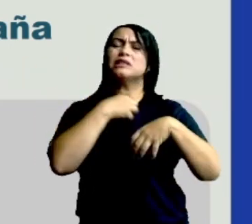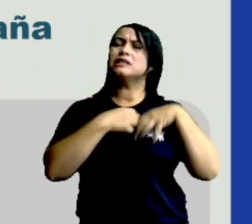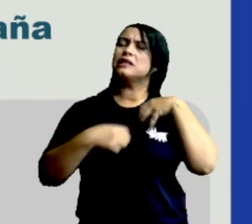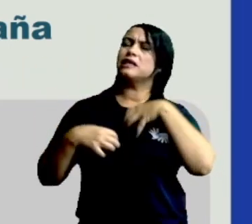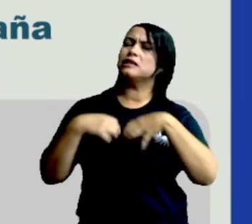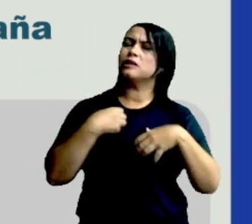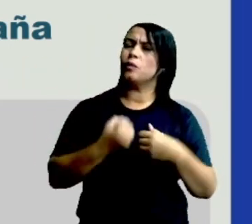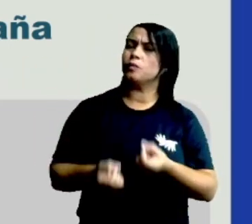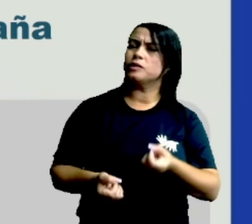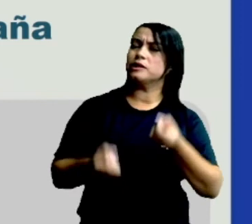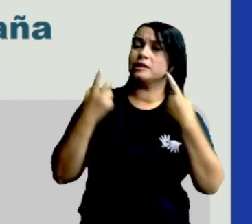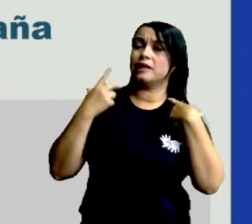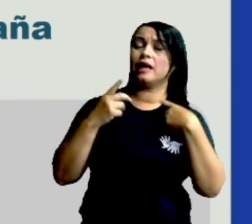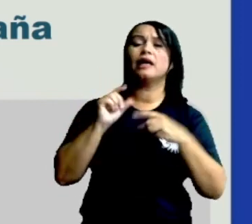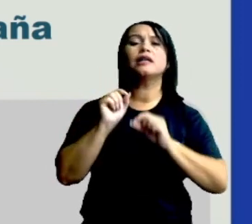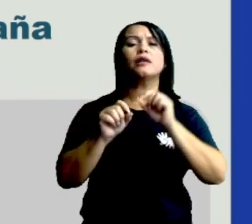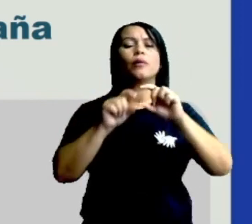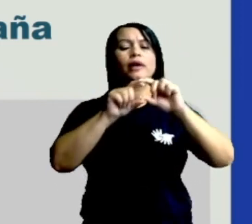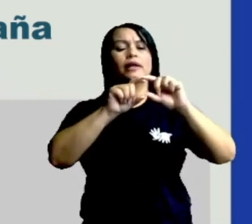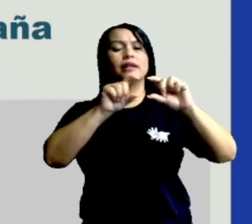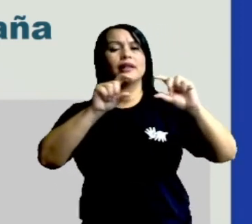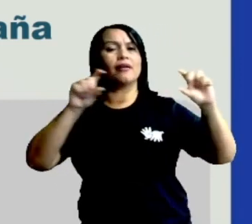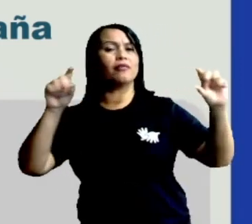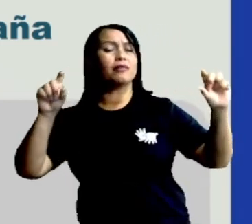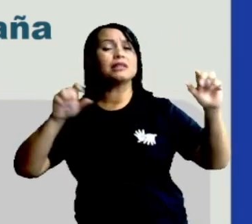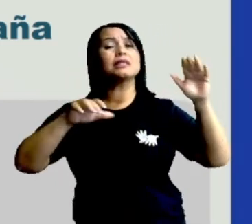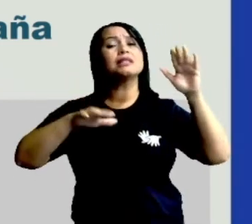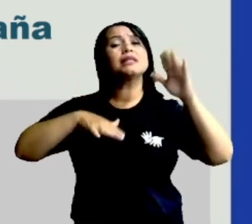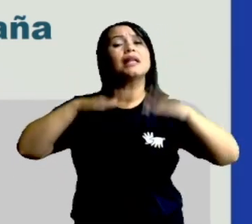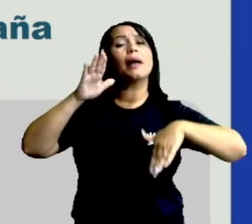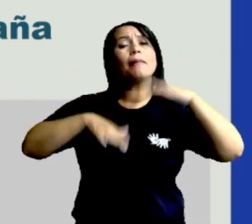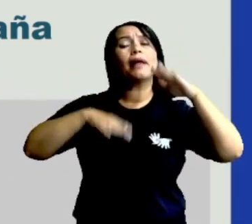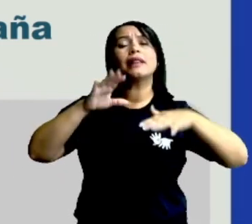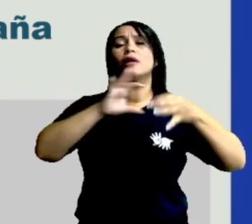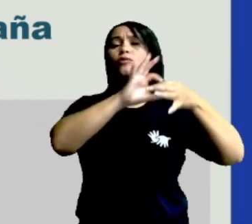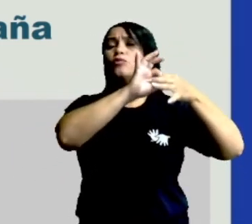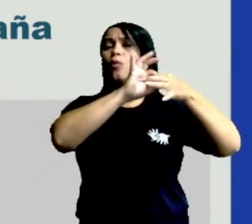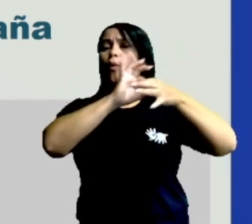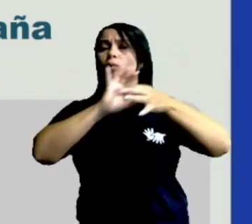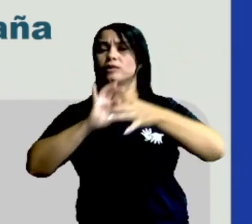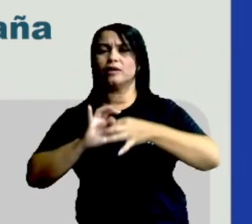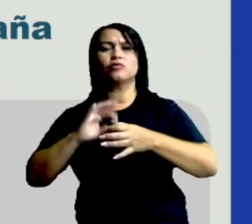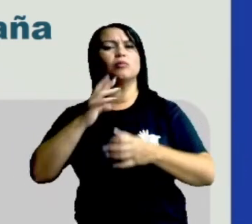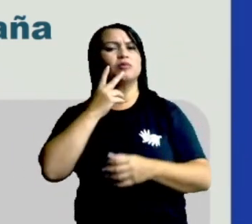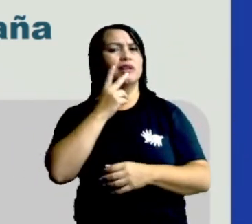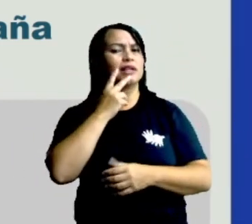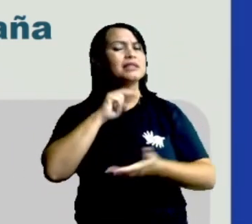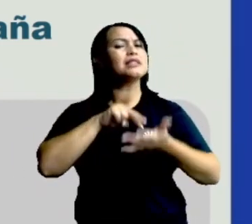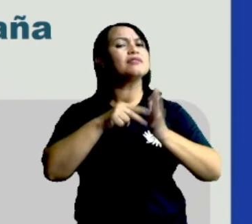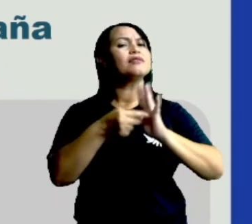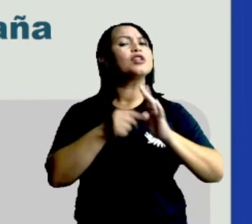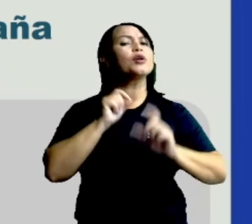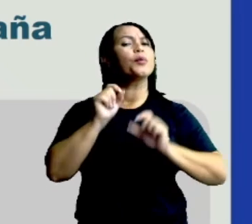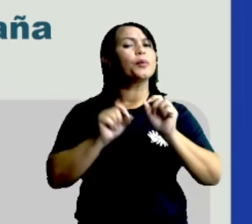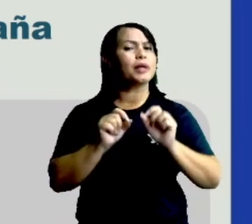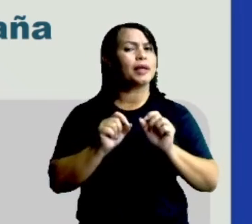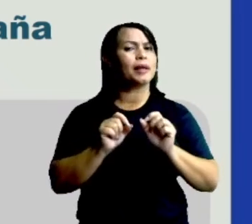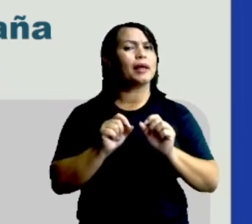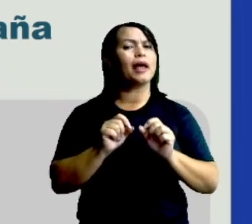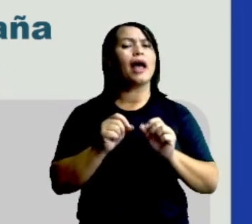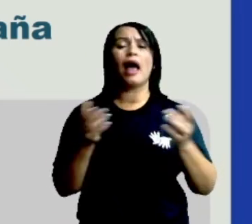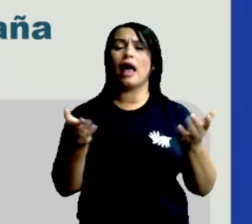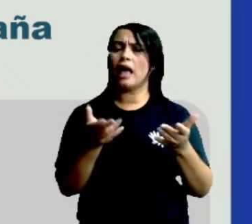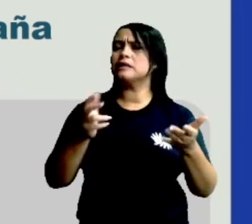estranha. E aí, no caso dessa frase, dependendo do contexto que a gente está falando, eu posso dizer: